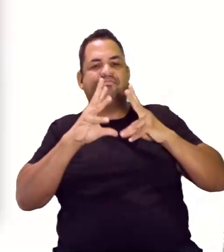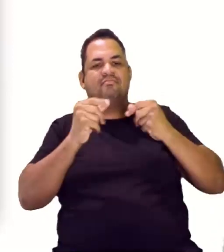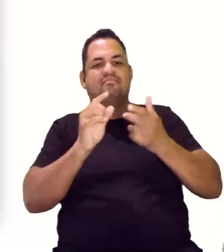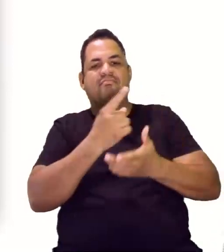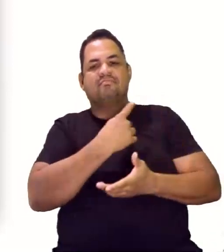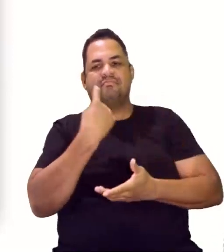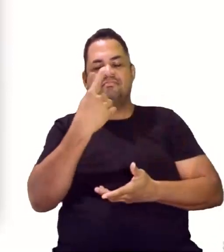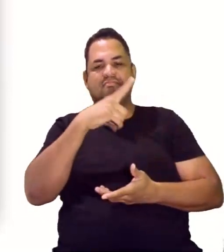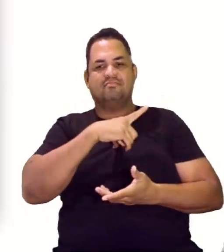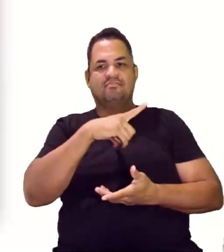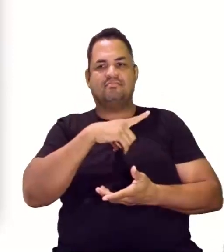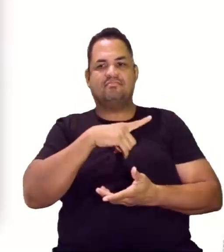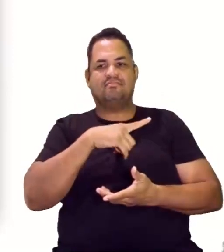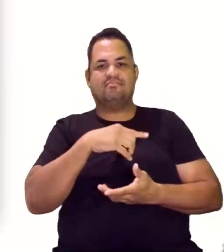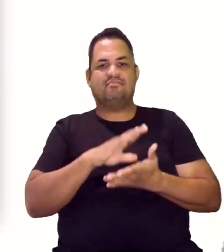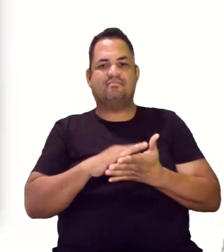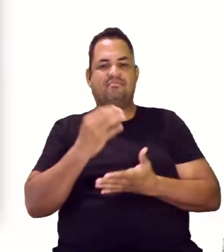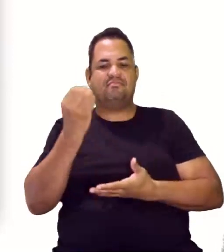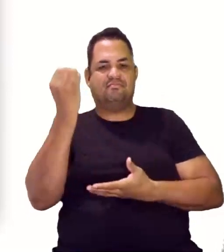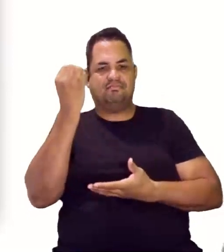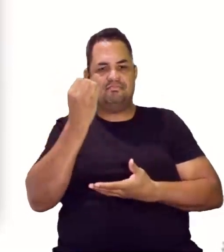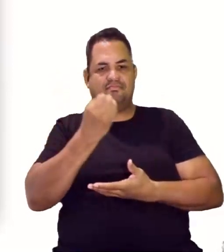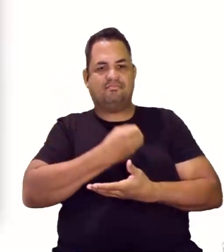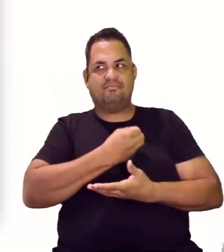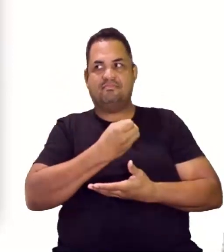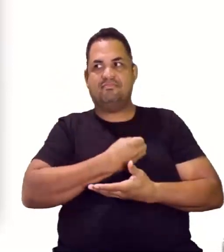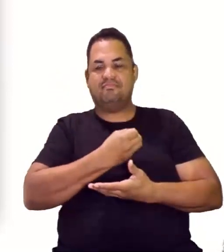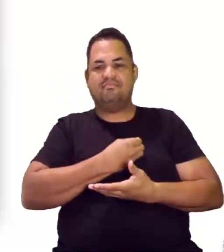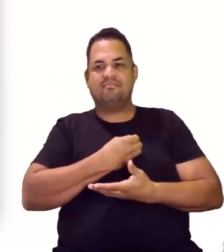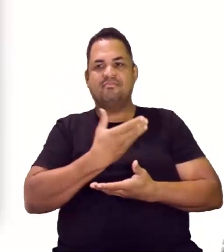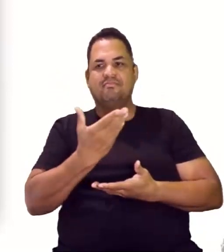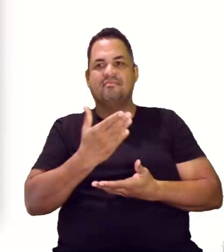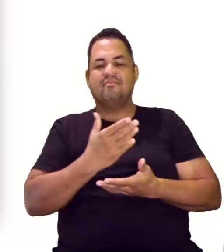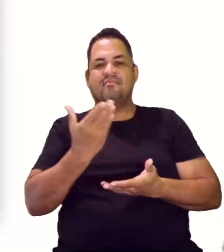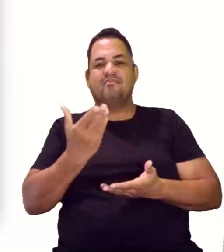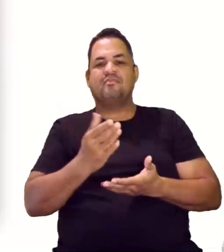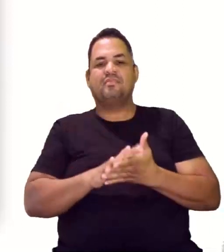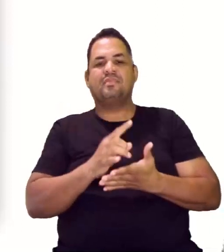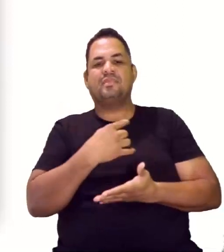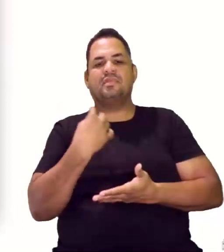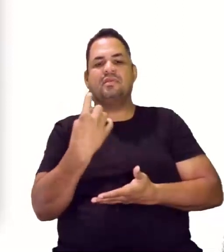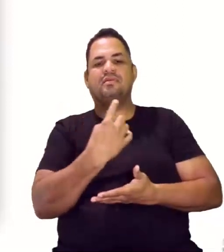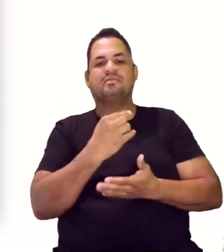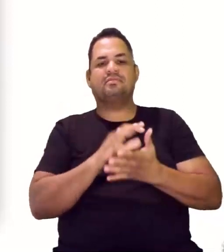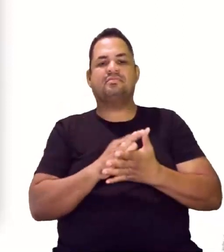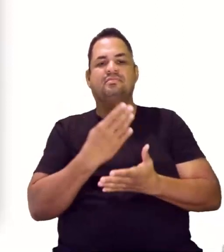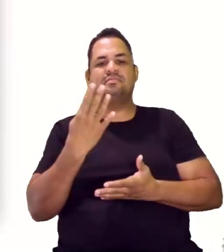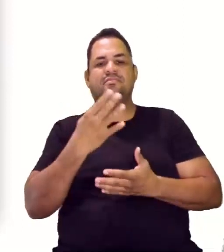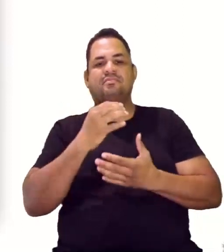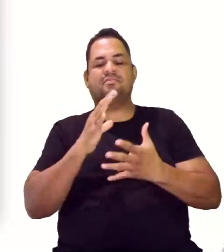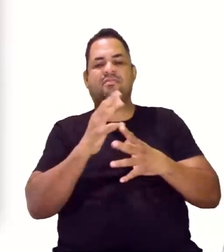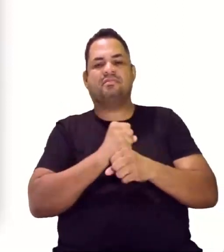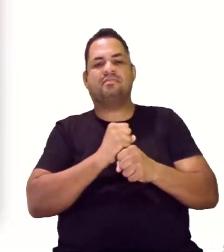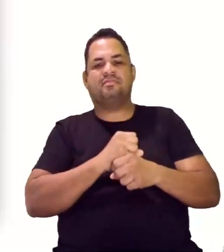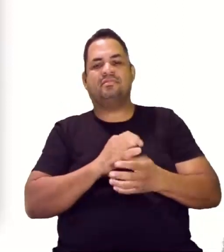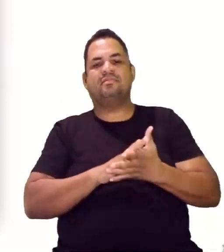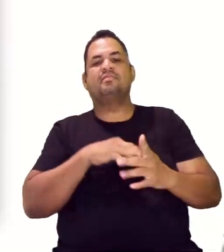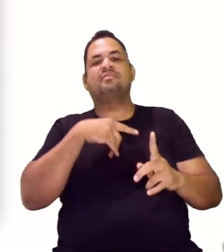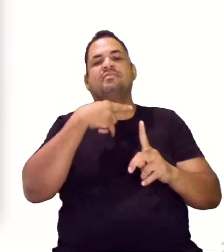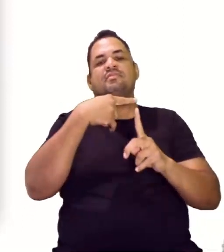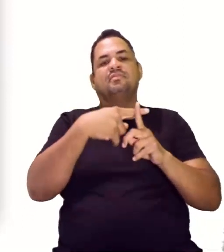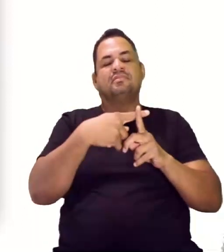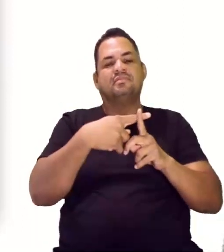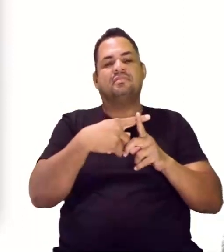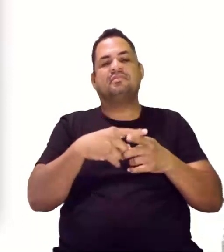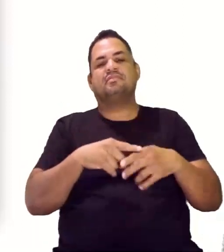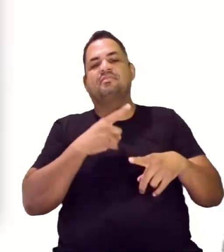tudo que nós temos. Os números estão aí, brilhantemente no nosso meio. As 4 operações, adição,